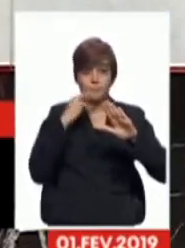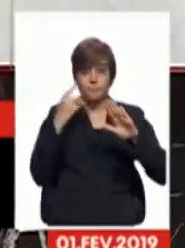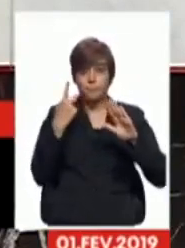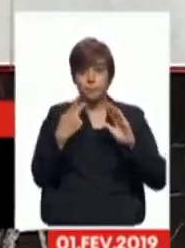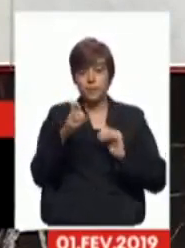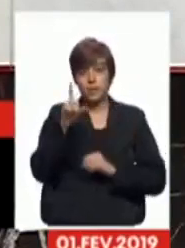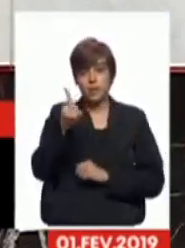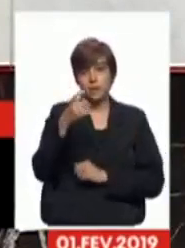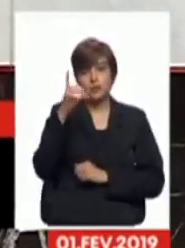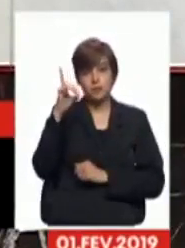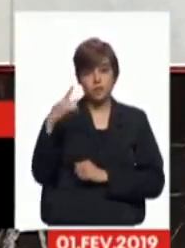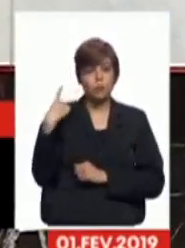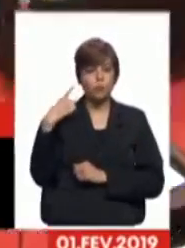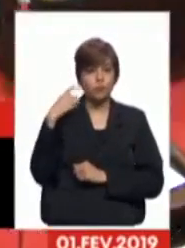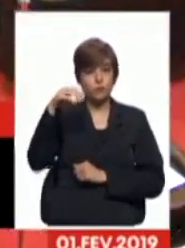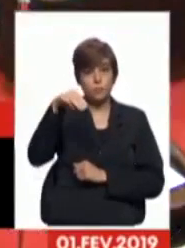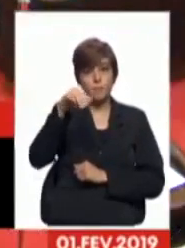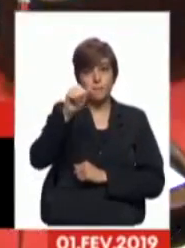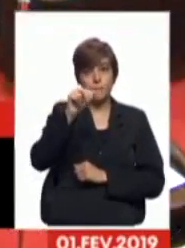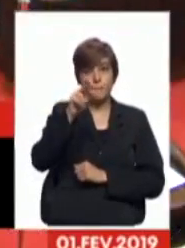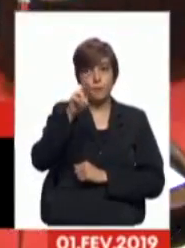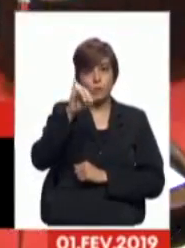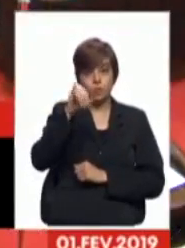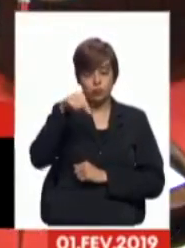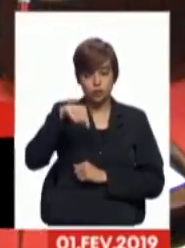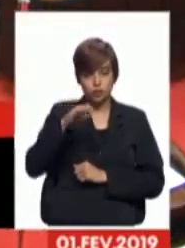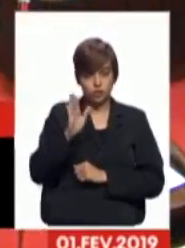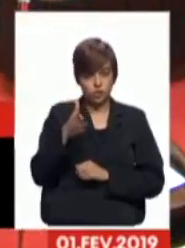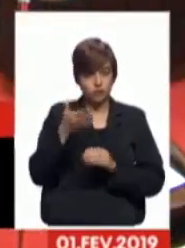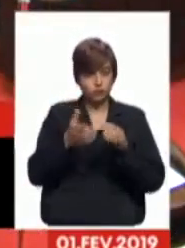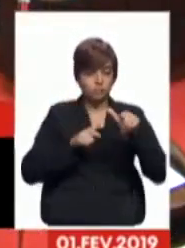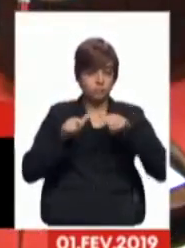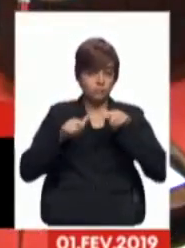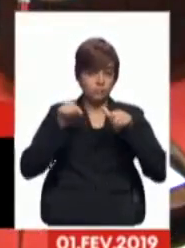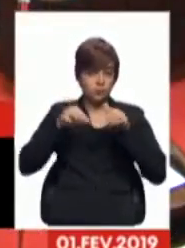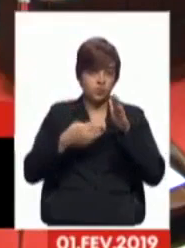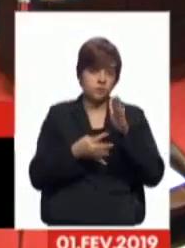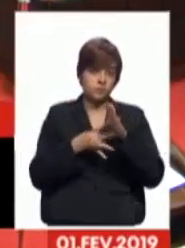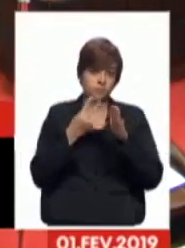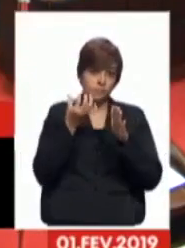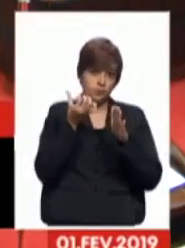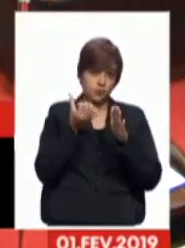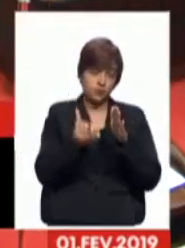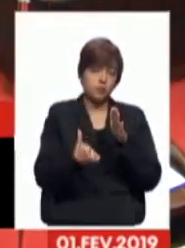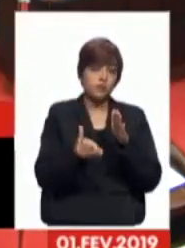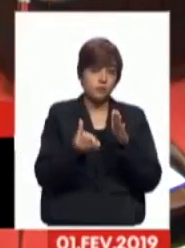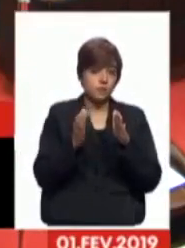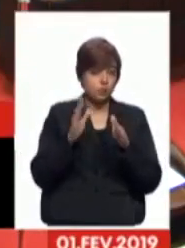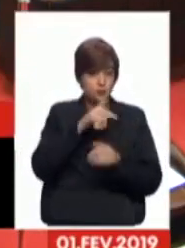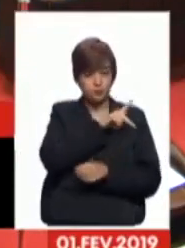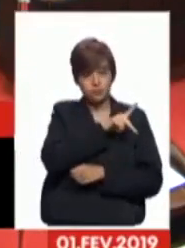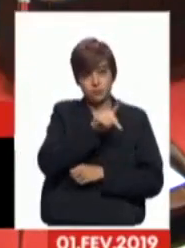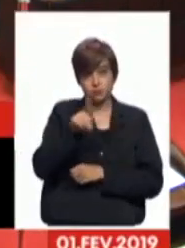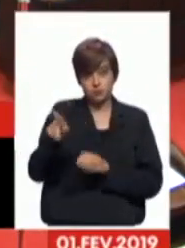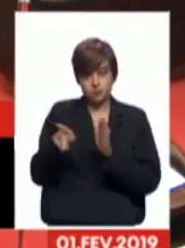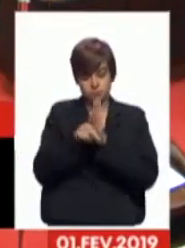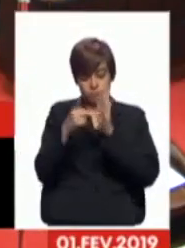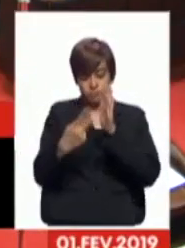Mauri Torres, que já atuou aqui na Assembleia por 6 mandatos e já foi, inclusive, presidente da Casa.